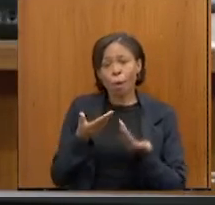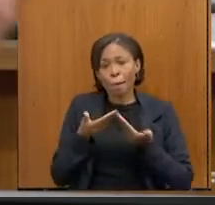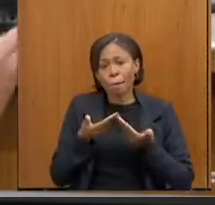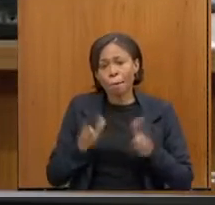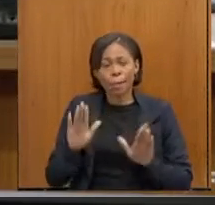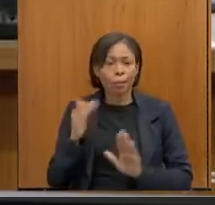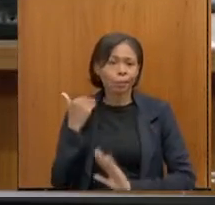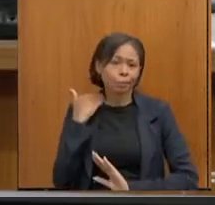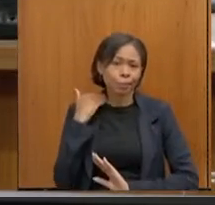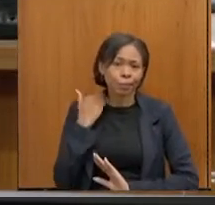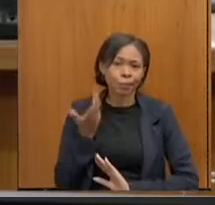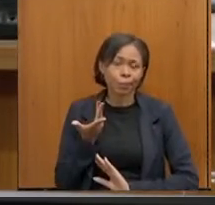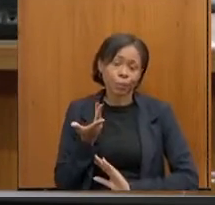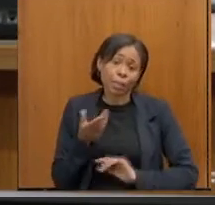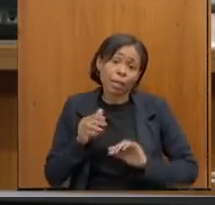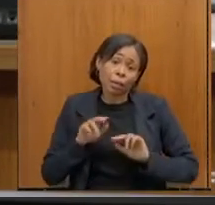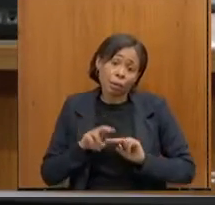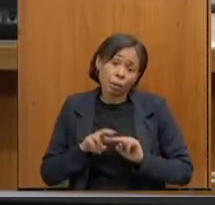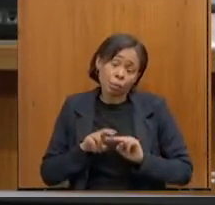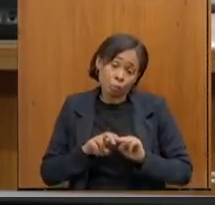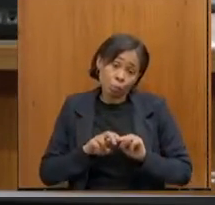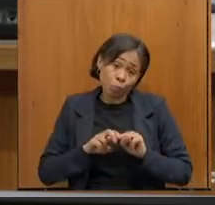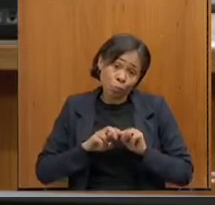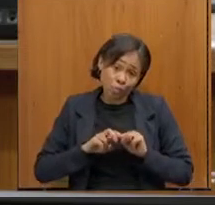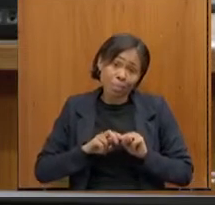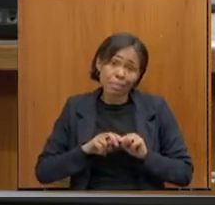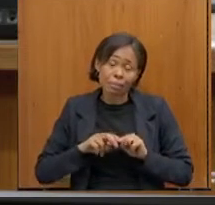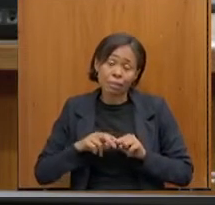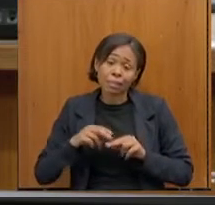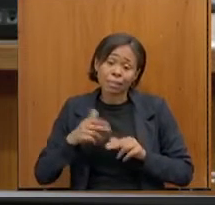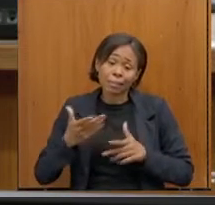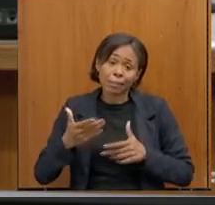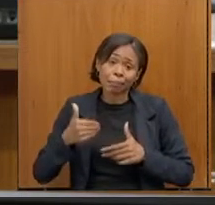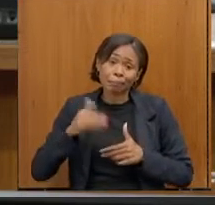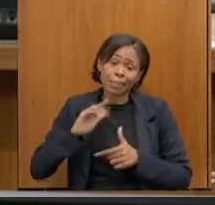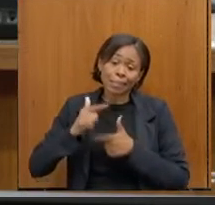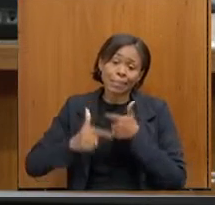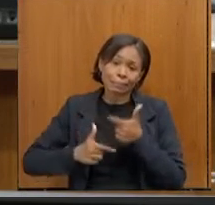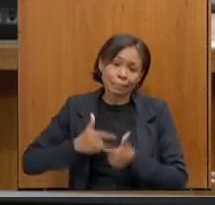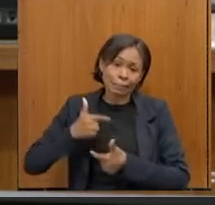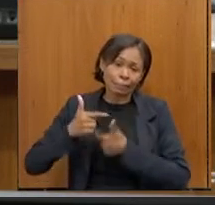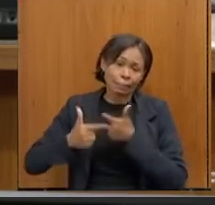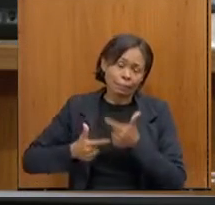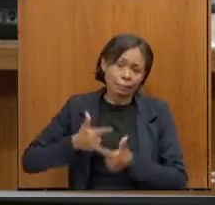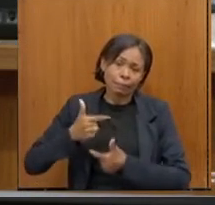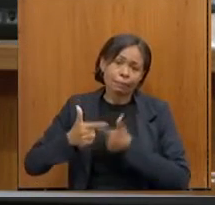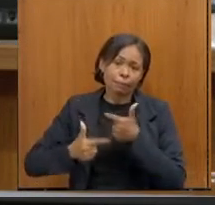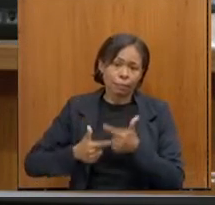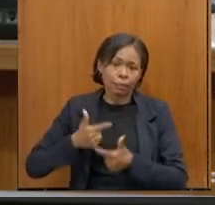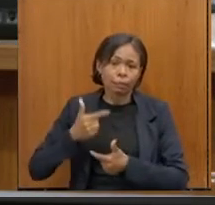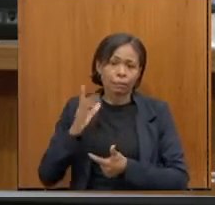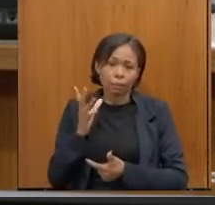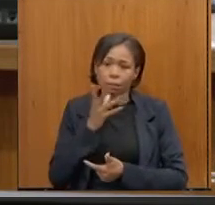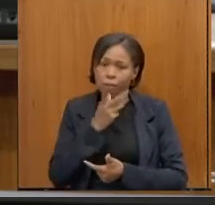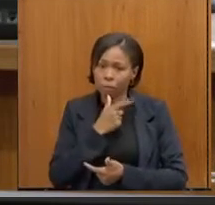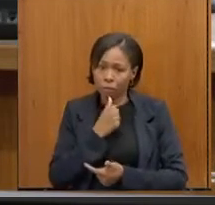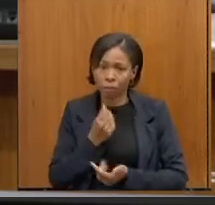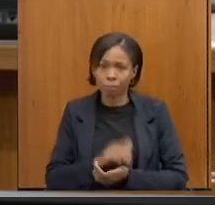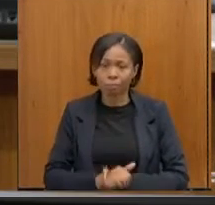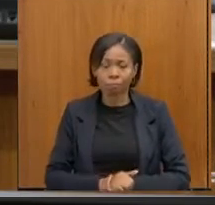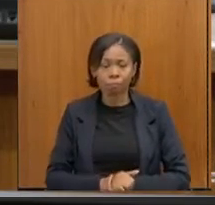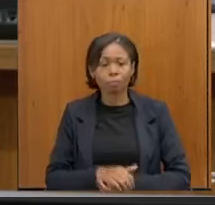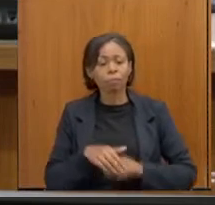E aí por isso Acabando onerando um pouco mais a operação efetivamente queria